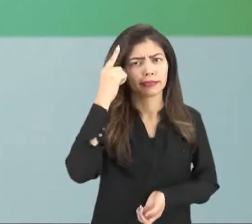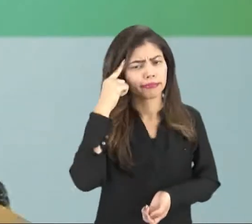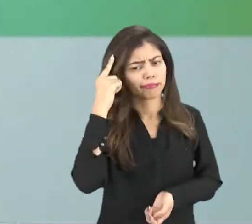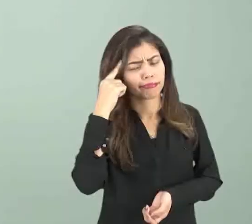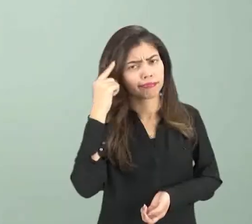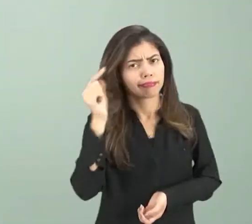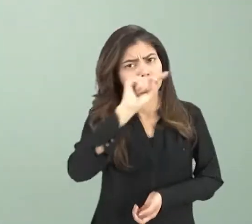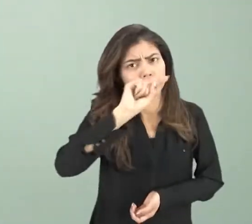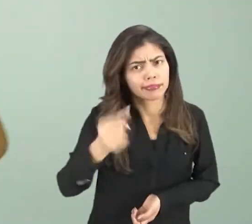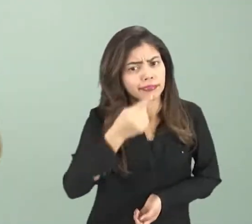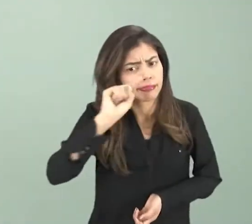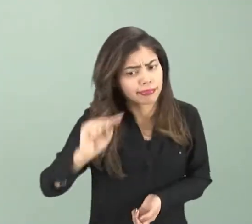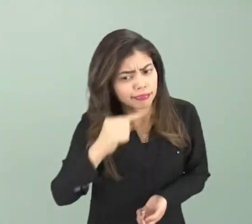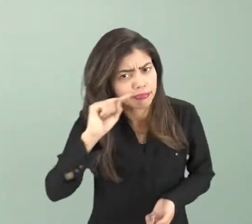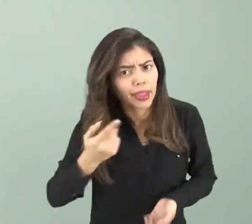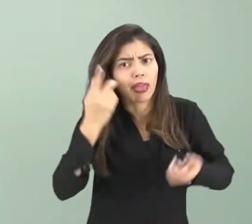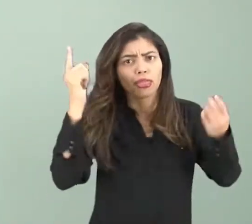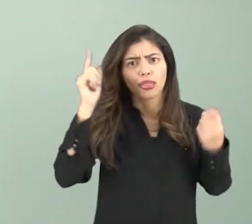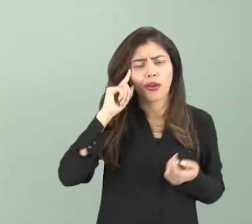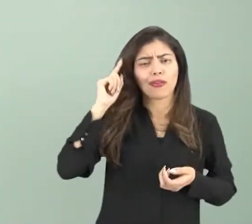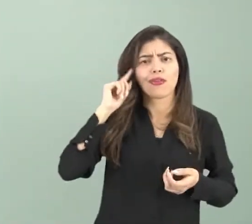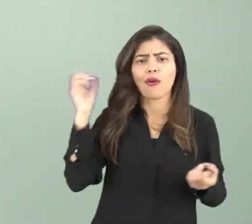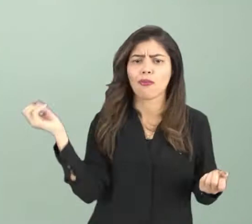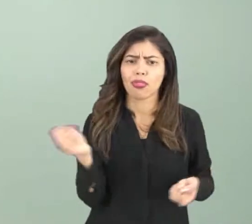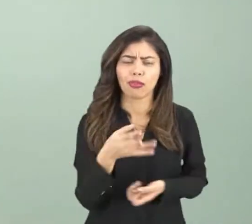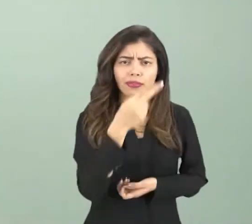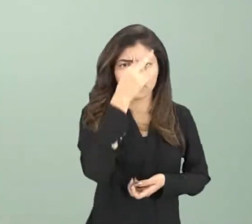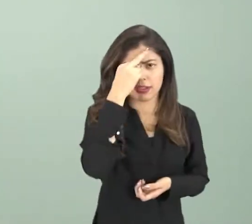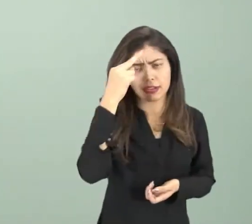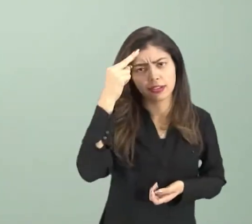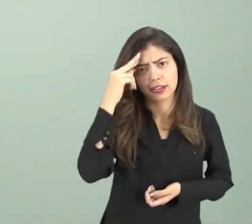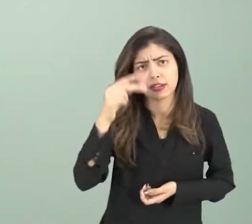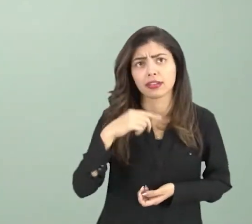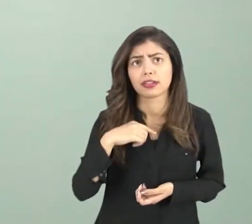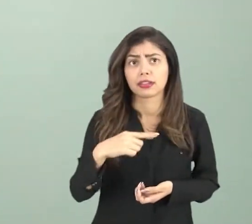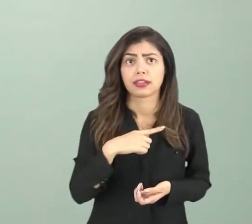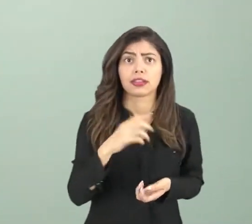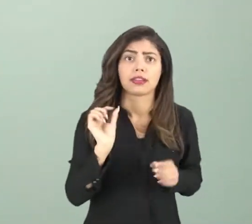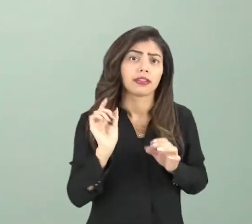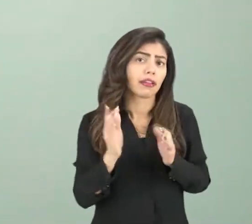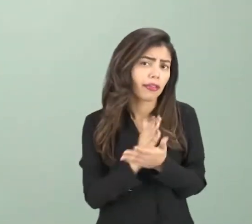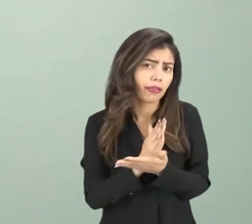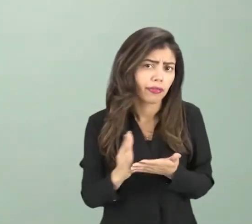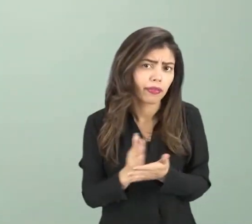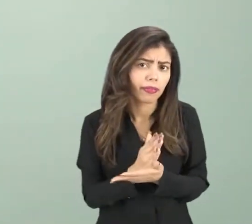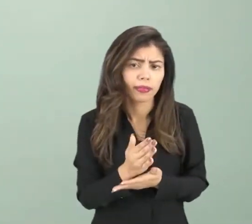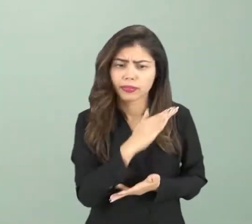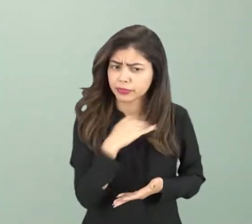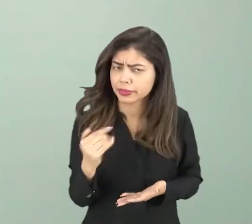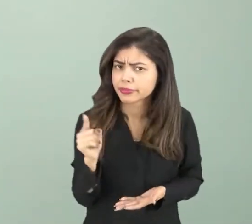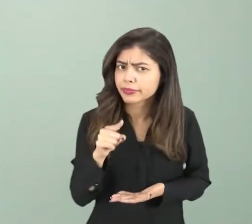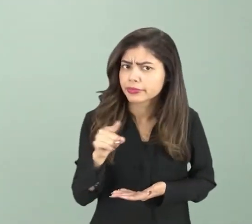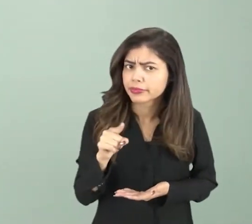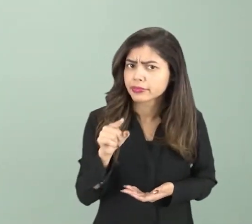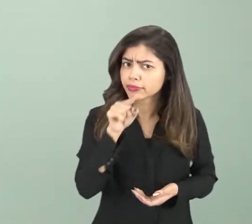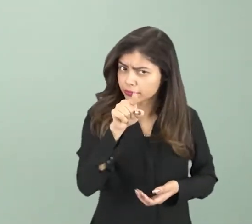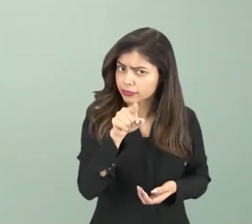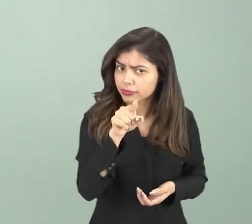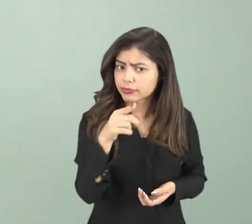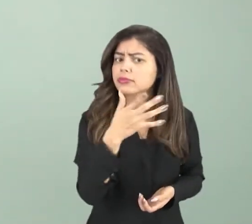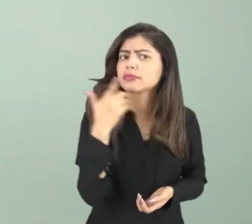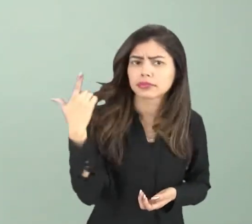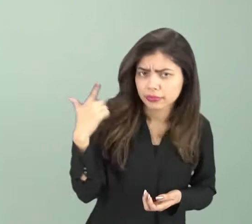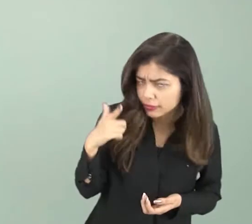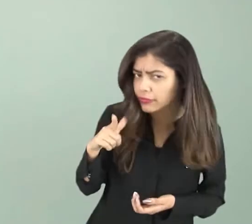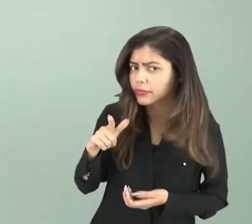ter que contar várias histórias, todo dia uma história diferente, tendo uma linearidade para não morrer. Será que você seria capaz disso? Será que